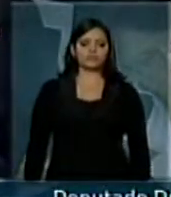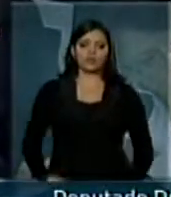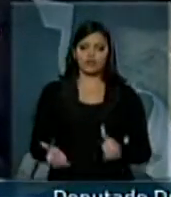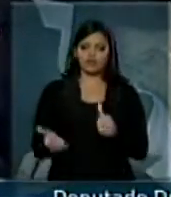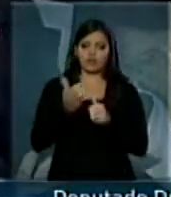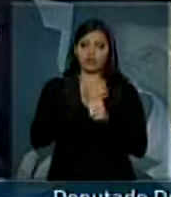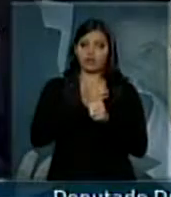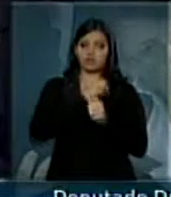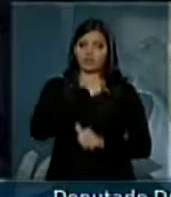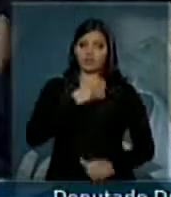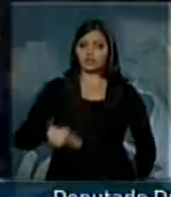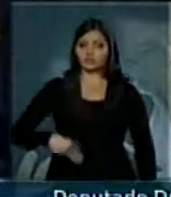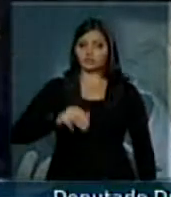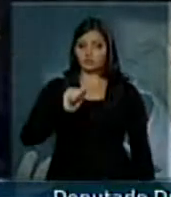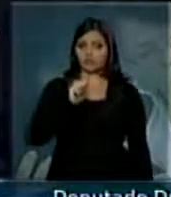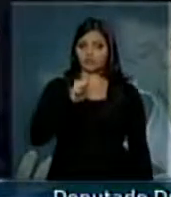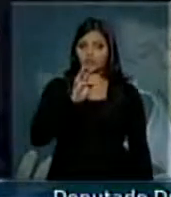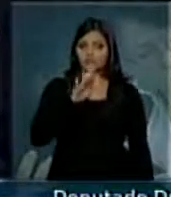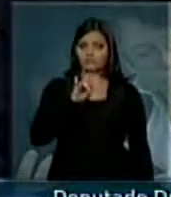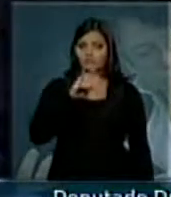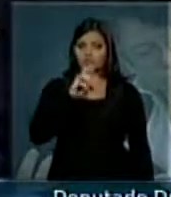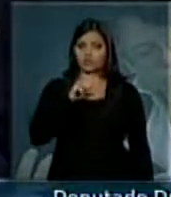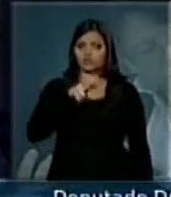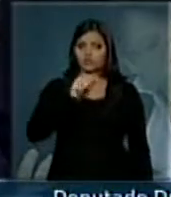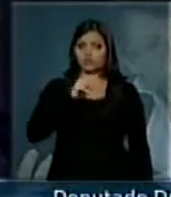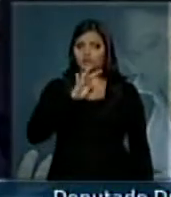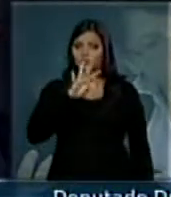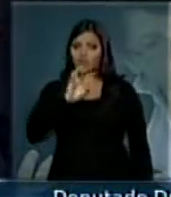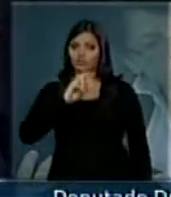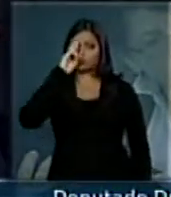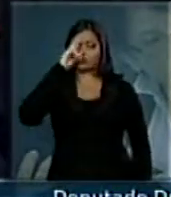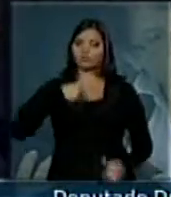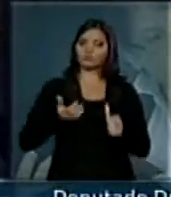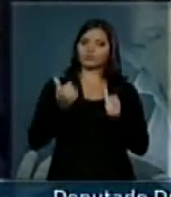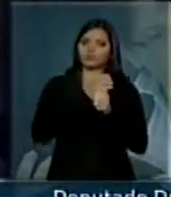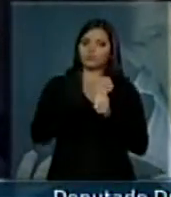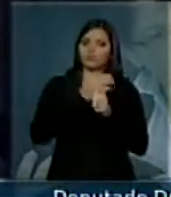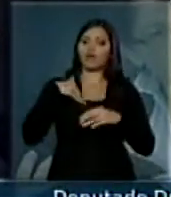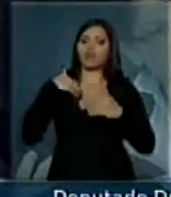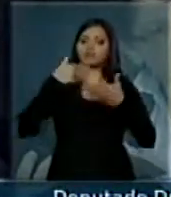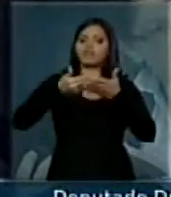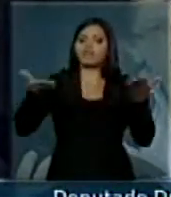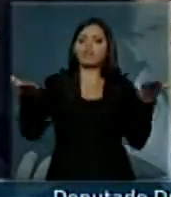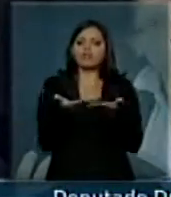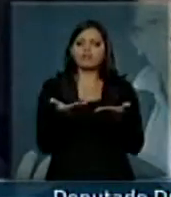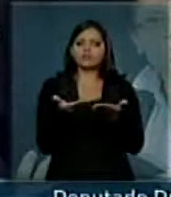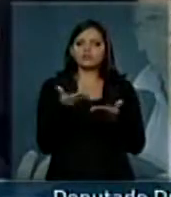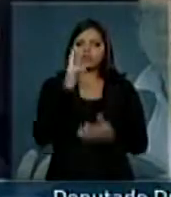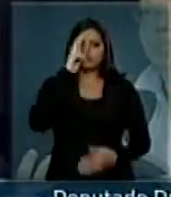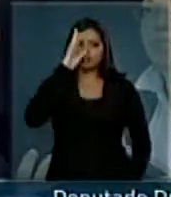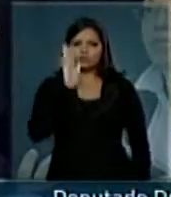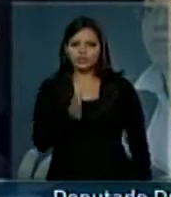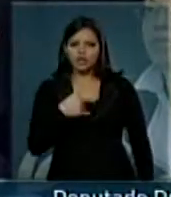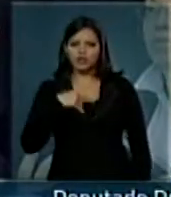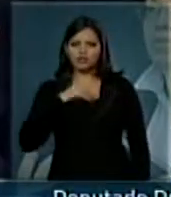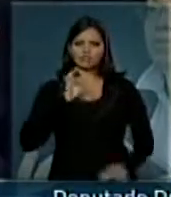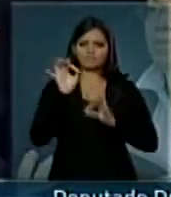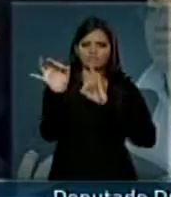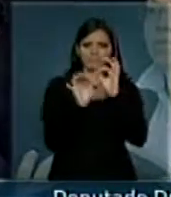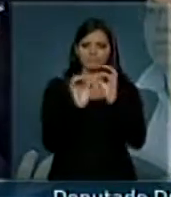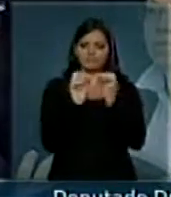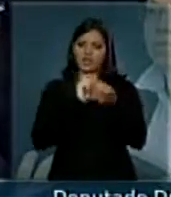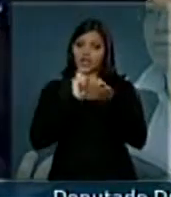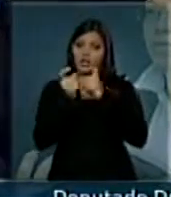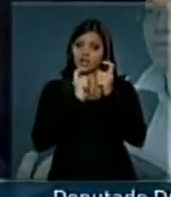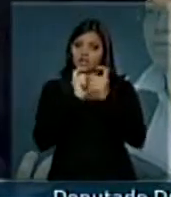sucedeu o ministro Alfredo Nascimento, até o dia de hoje, dia 17 de agosto, se Vossa Excelência tomou alguma atitude